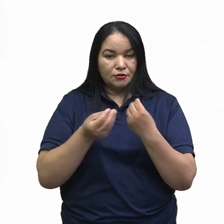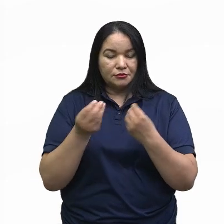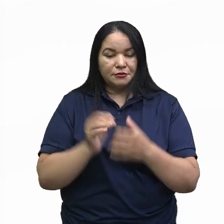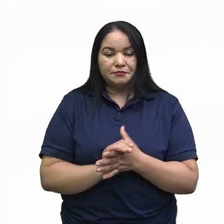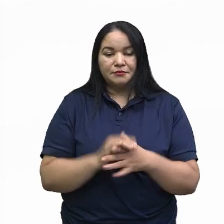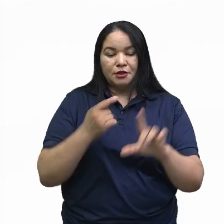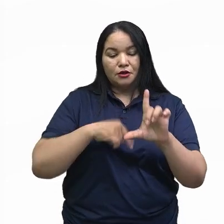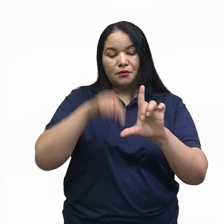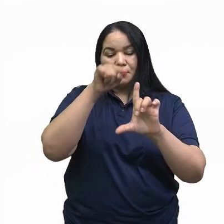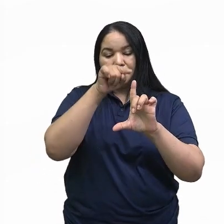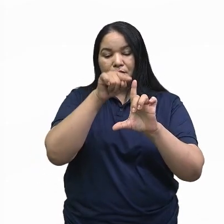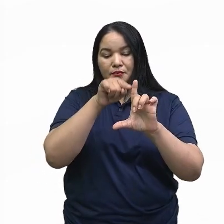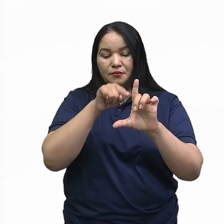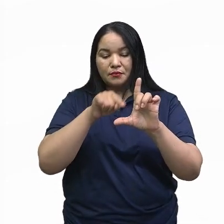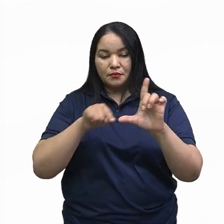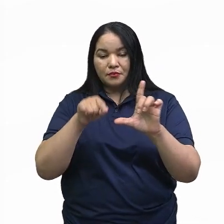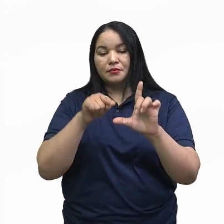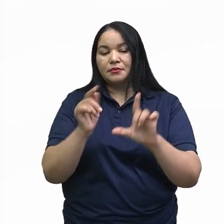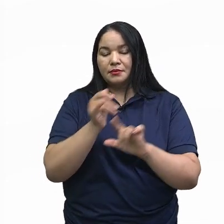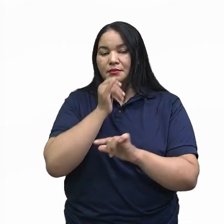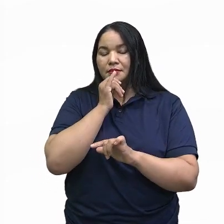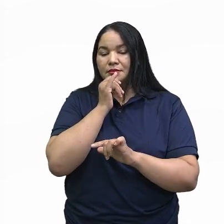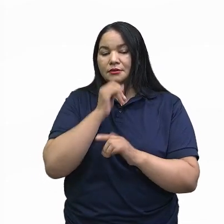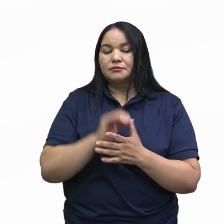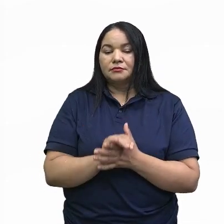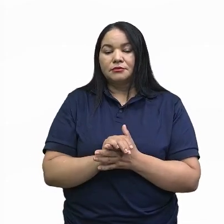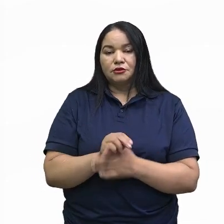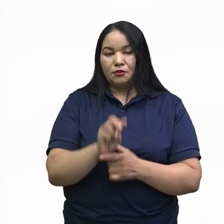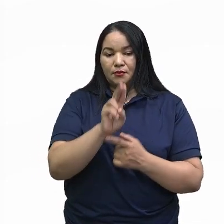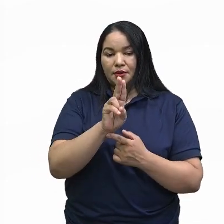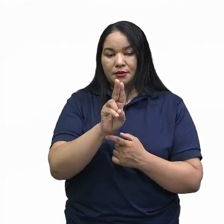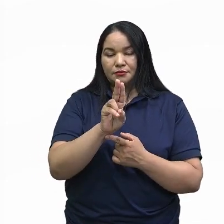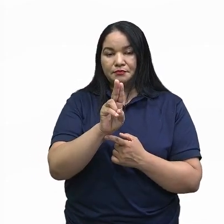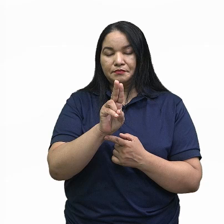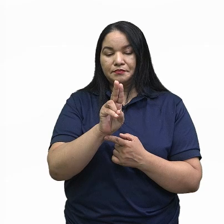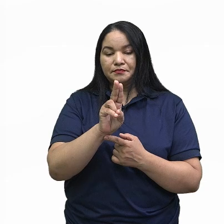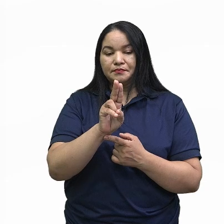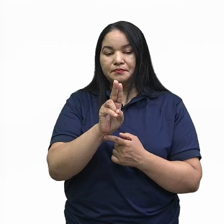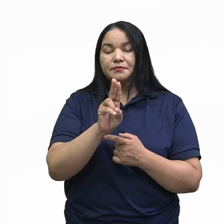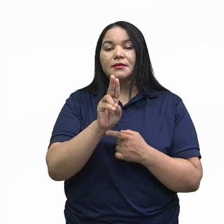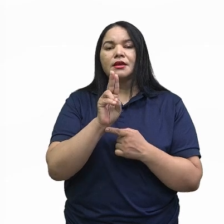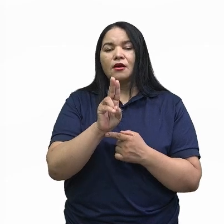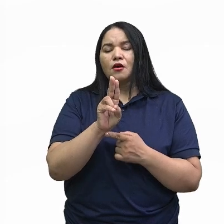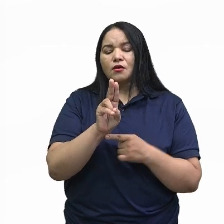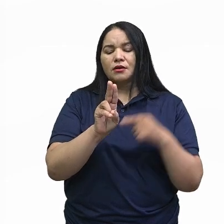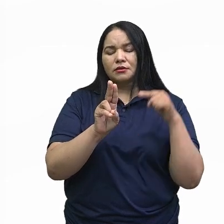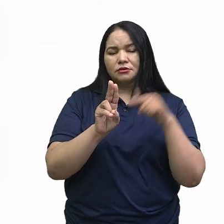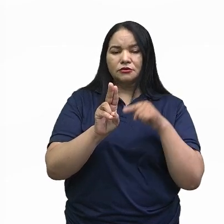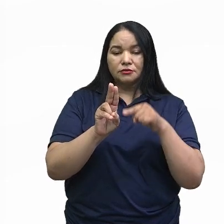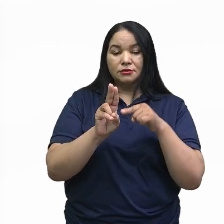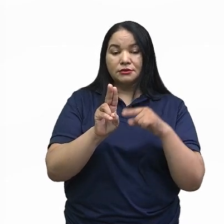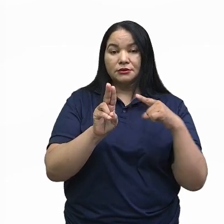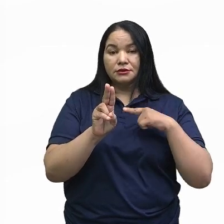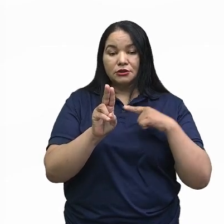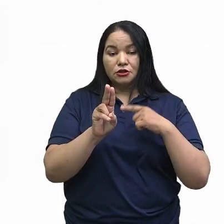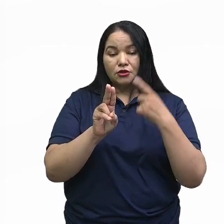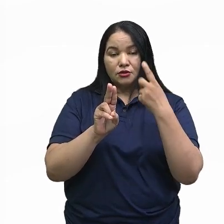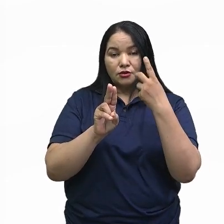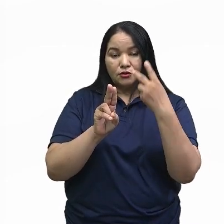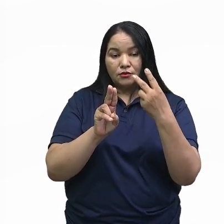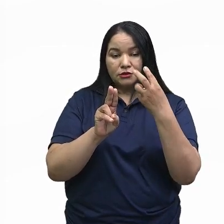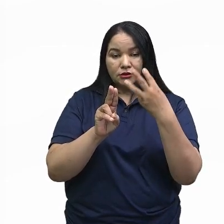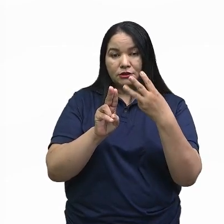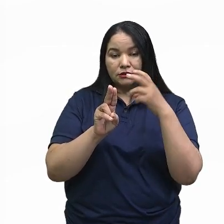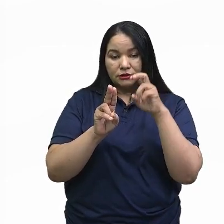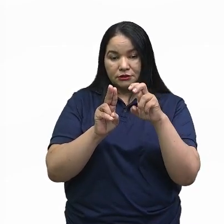caso aqui, esse exemplo em especial, o decaimento do urânio, né? Então, nós temos aí o urânio 235,